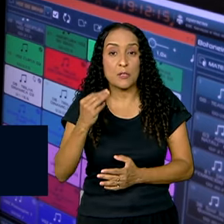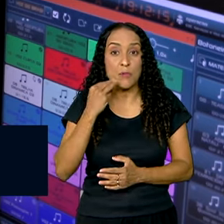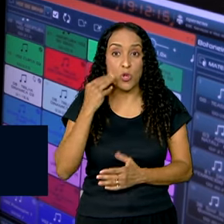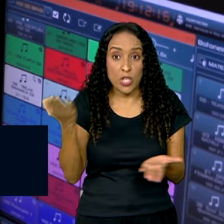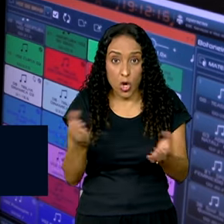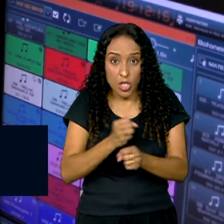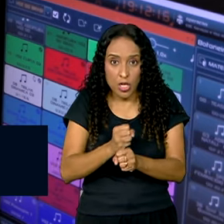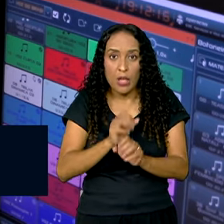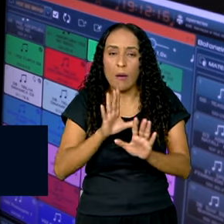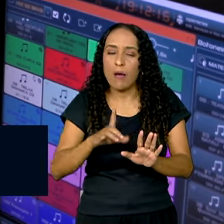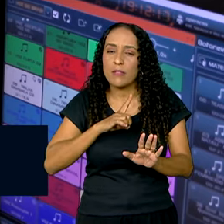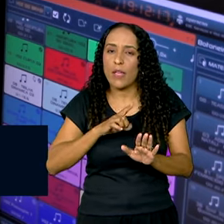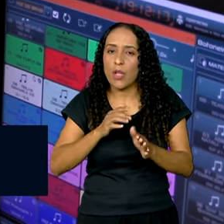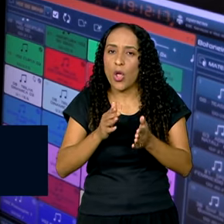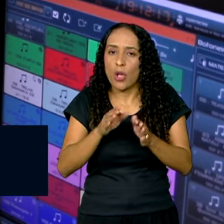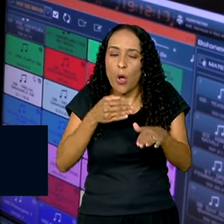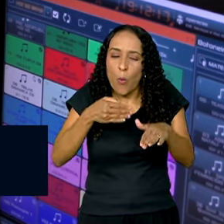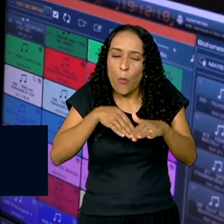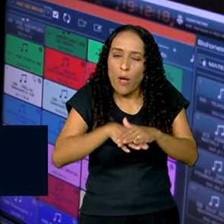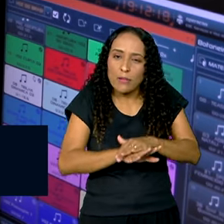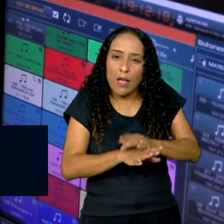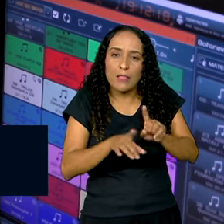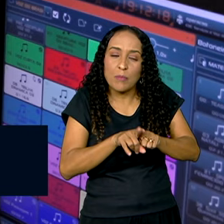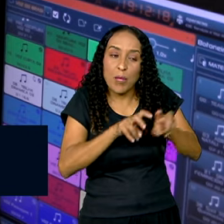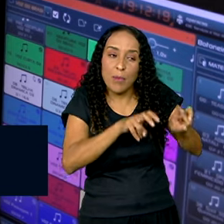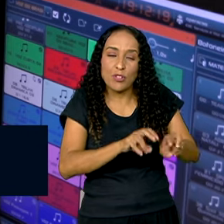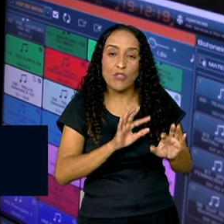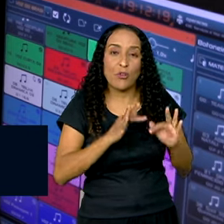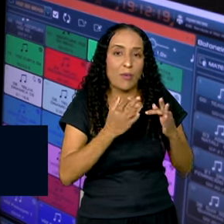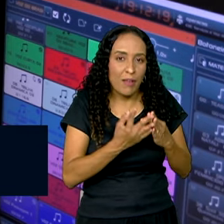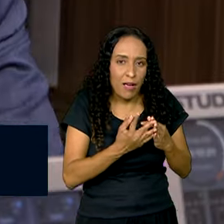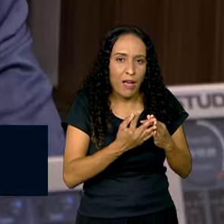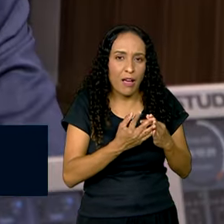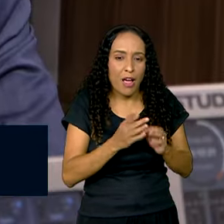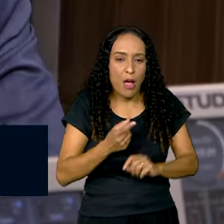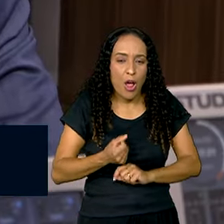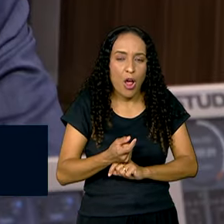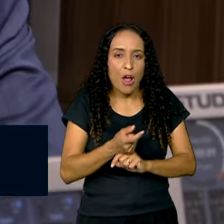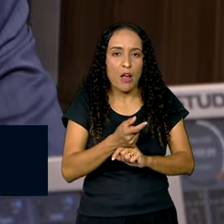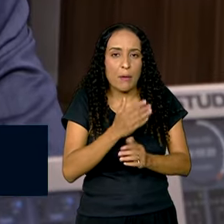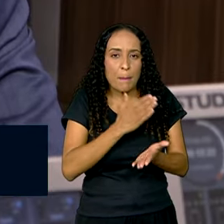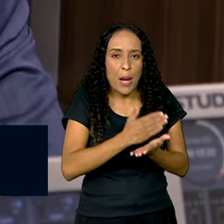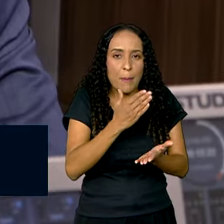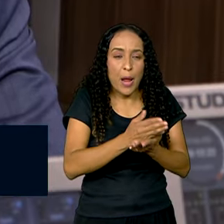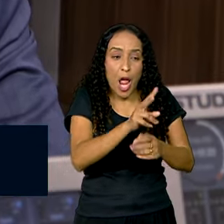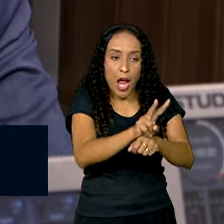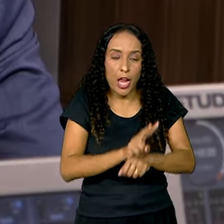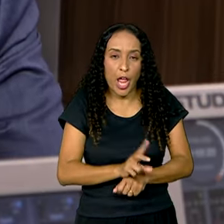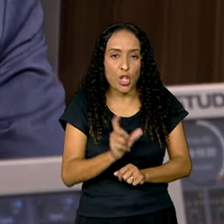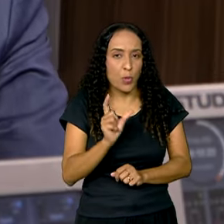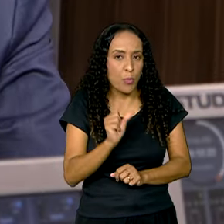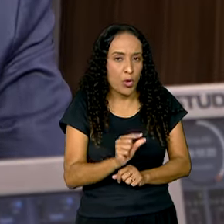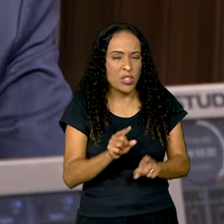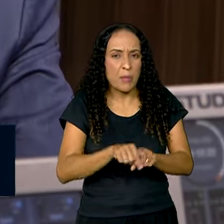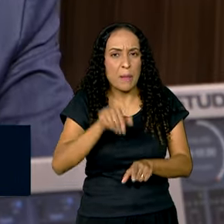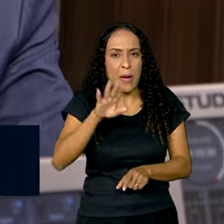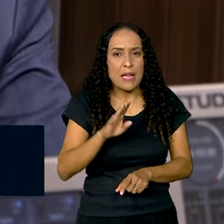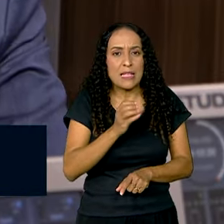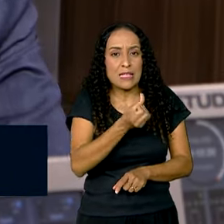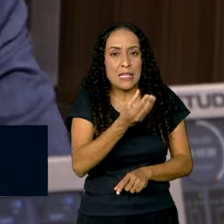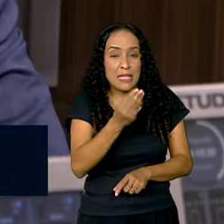esse ano Mas a gente tem reservado tá pra Agricultura Familiar pro microcrédito eh dos mais de 60